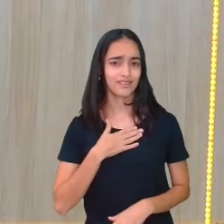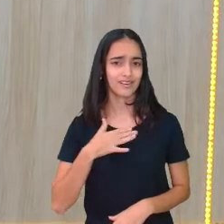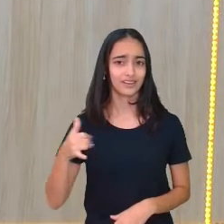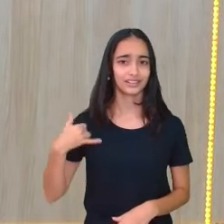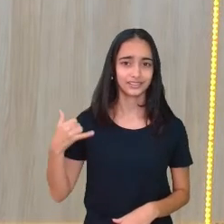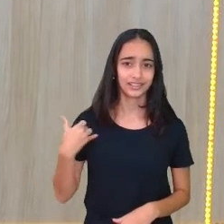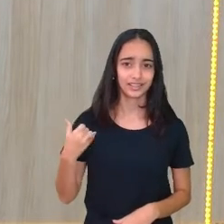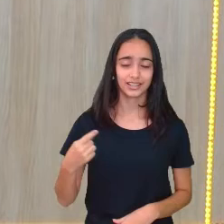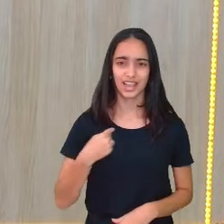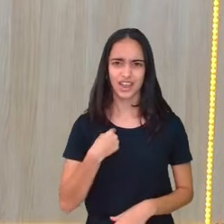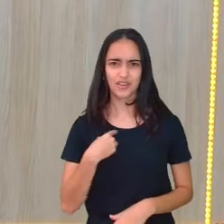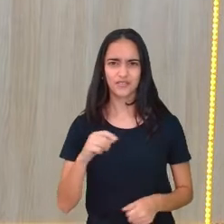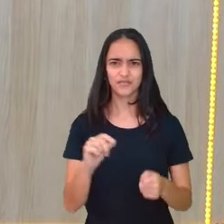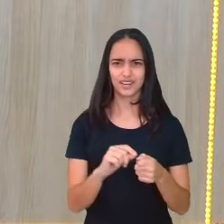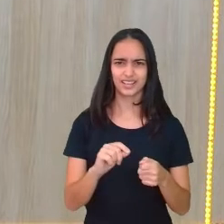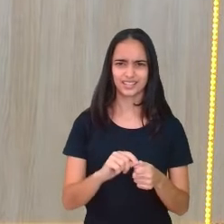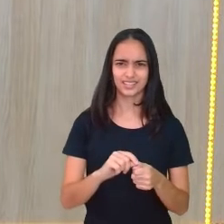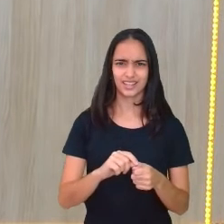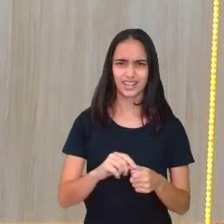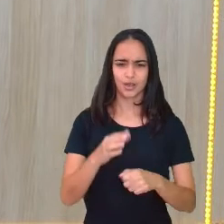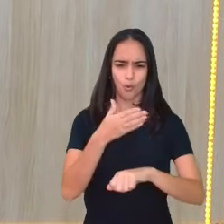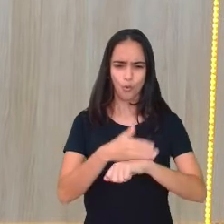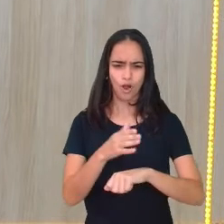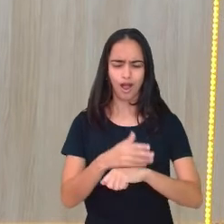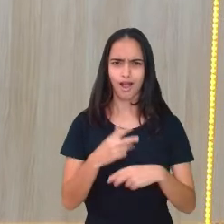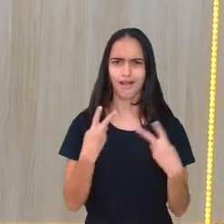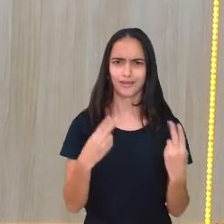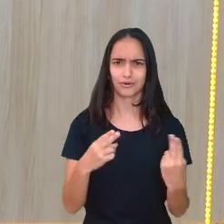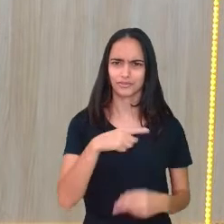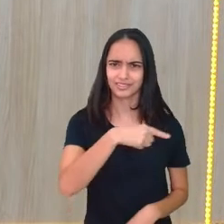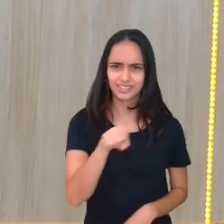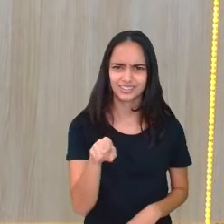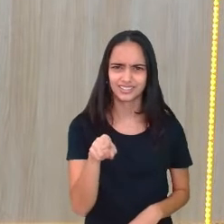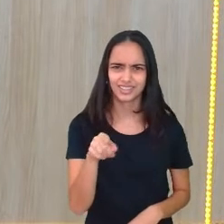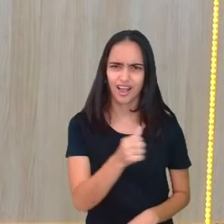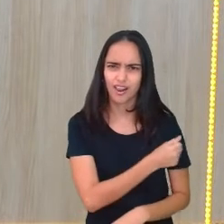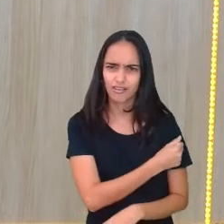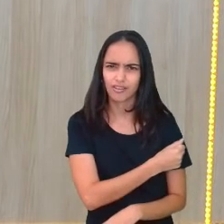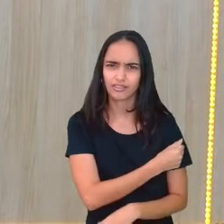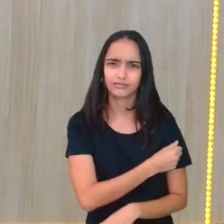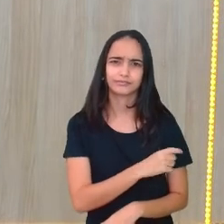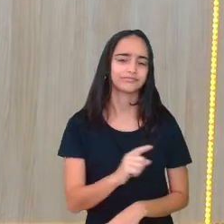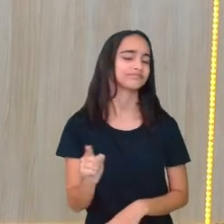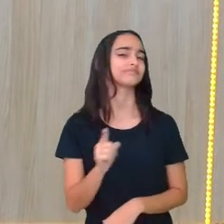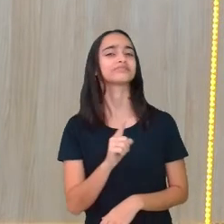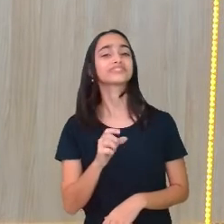vou me propor a fazer aí o mesmo exercício que vocês. Vê, se a gente for dar uma